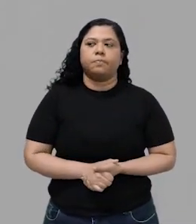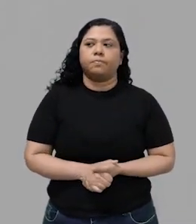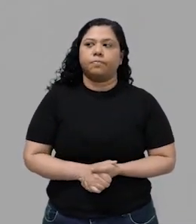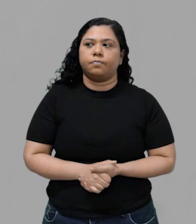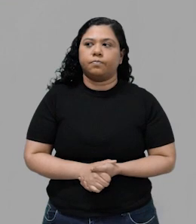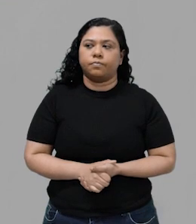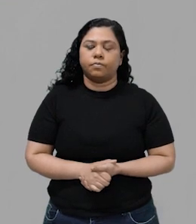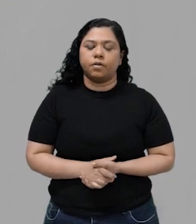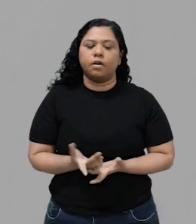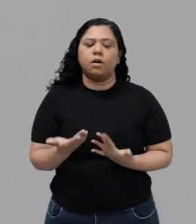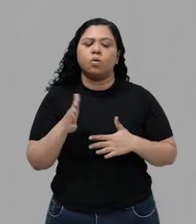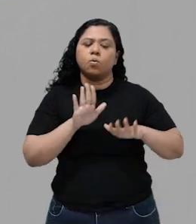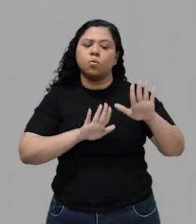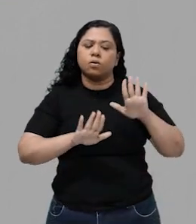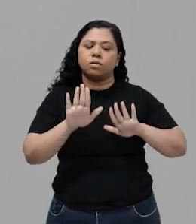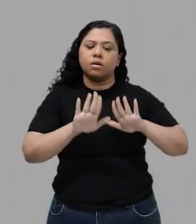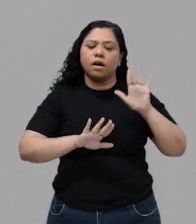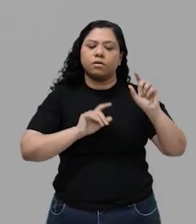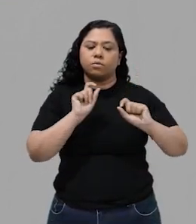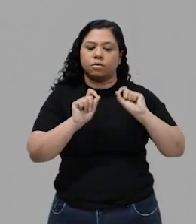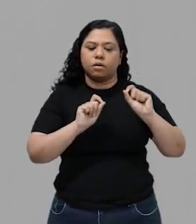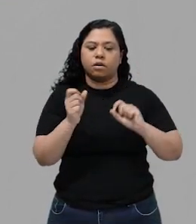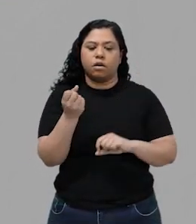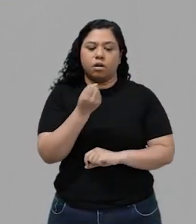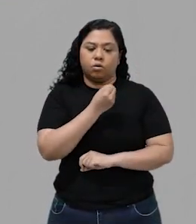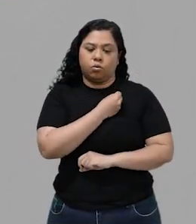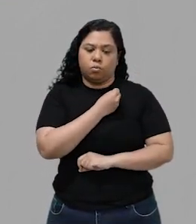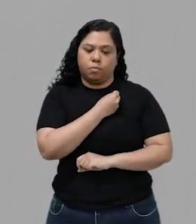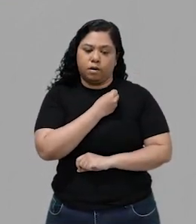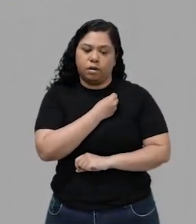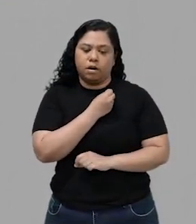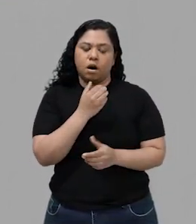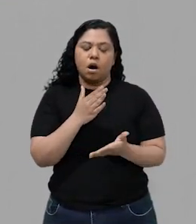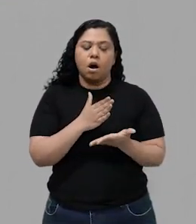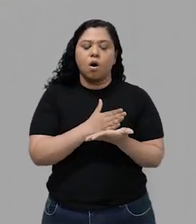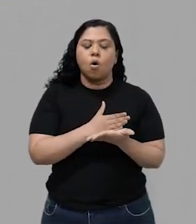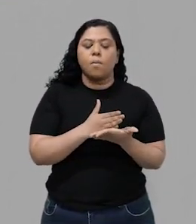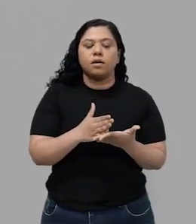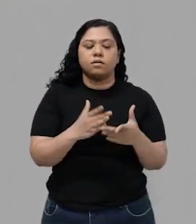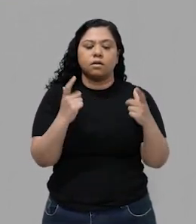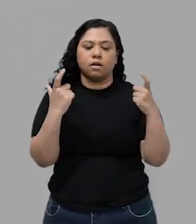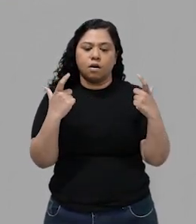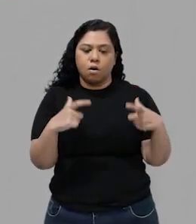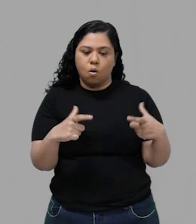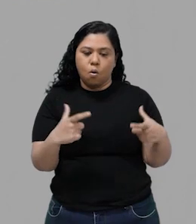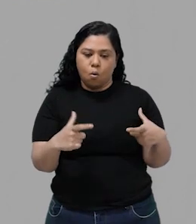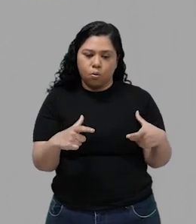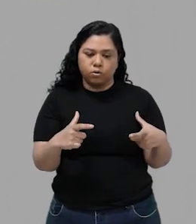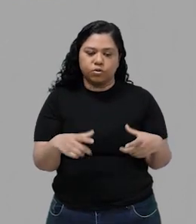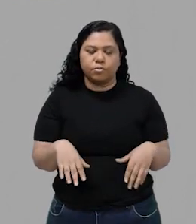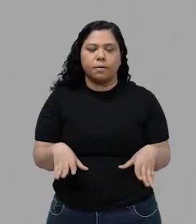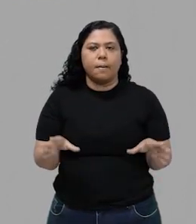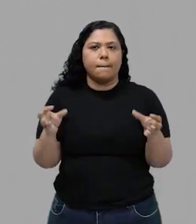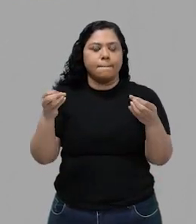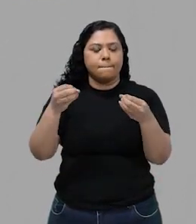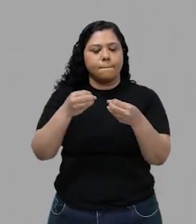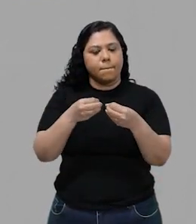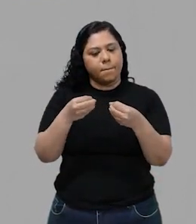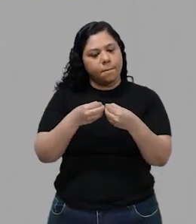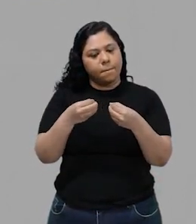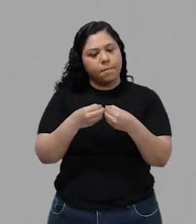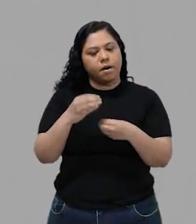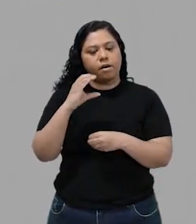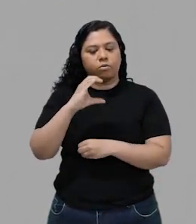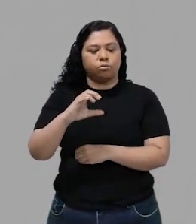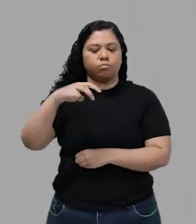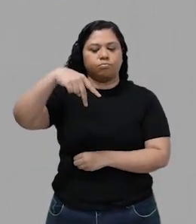o que eu devo ter cuidado, é que a numeração vai começar sempre à extremidade mais próxima da carbonila, certo? Vocês